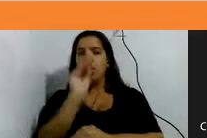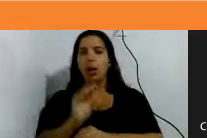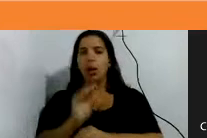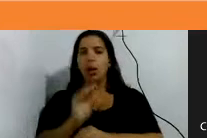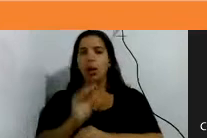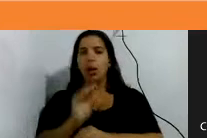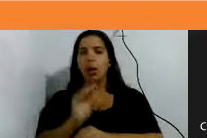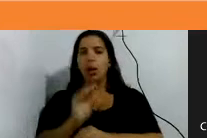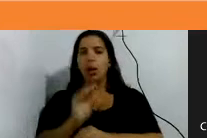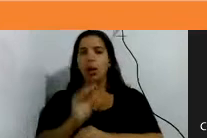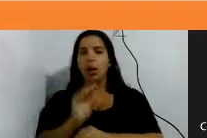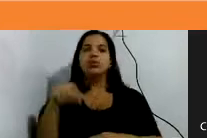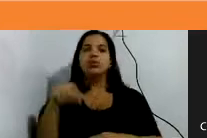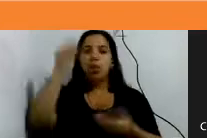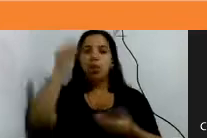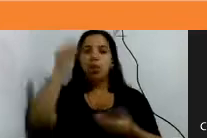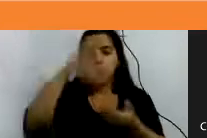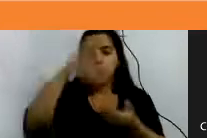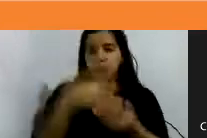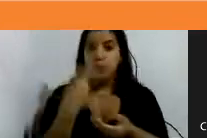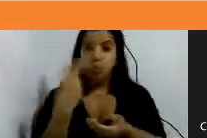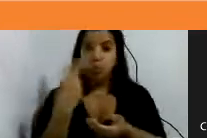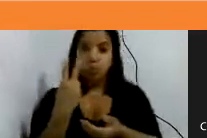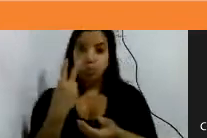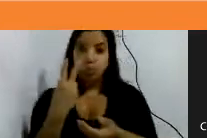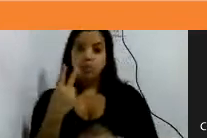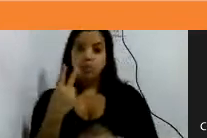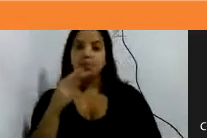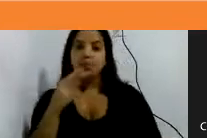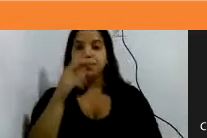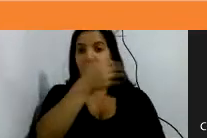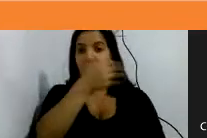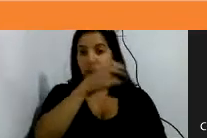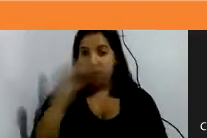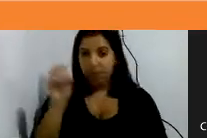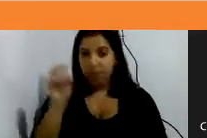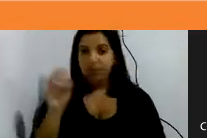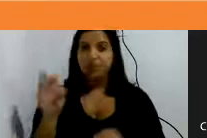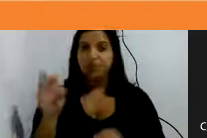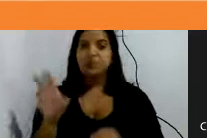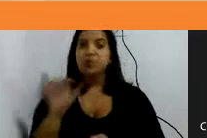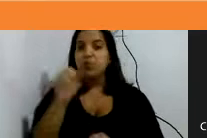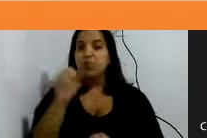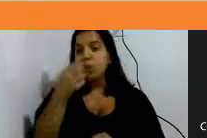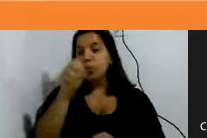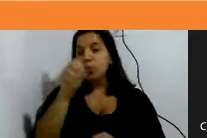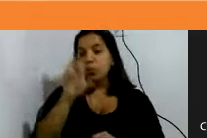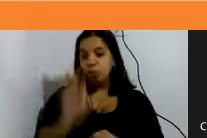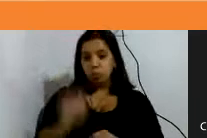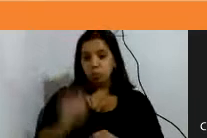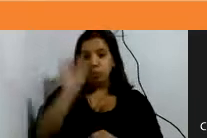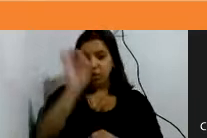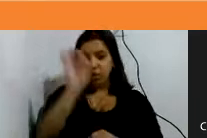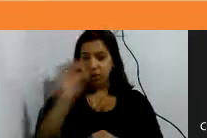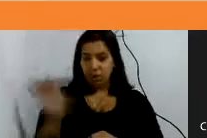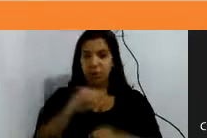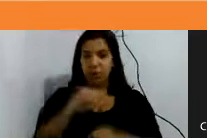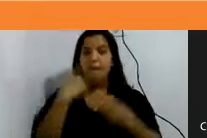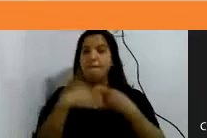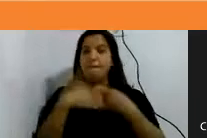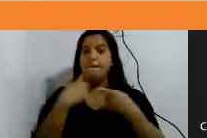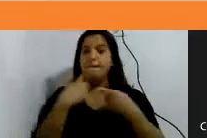Depois disso, a gente vai aplicar 2 gotas, equivalente a 100 microlitros, do soro do paciente em cada tubo. Por quê?